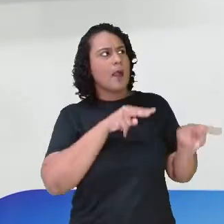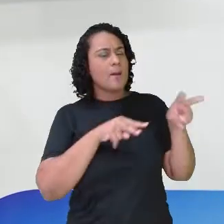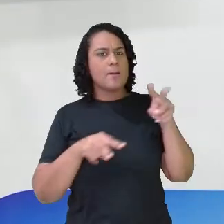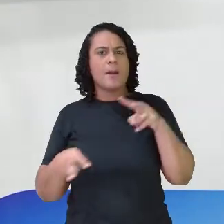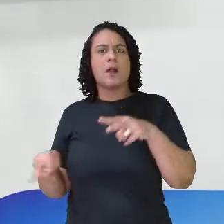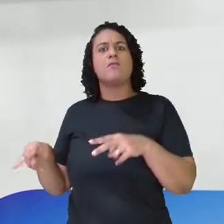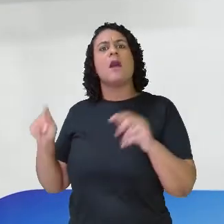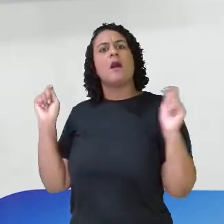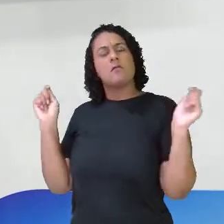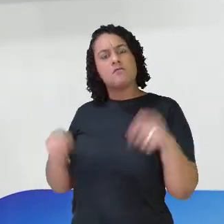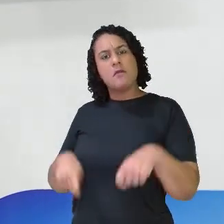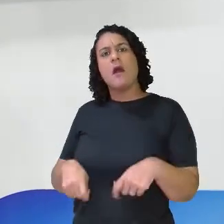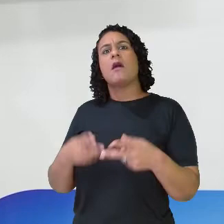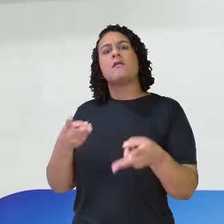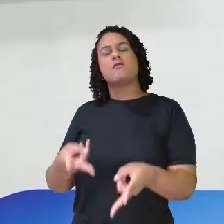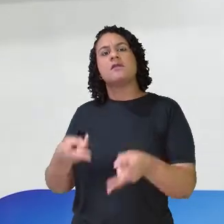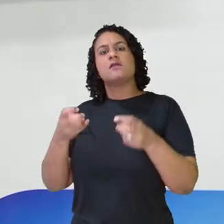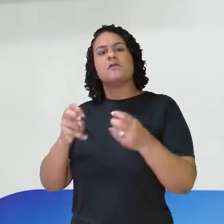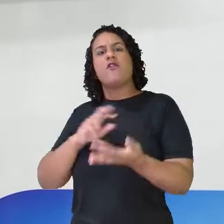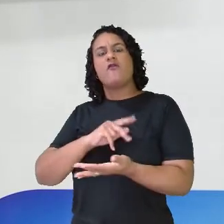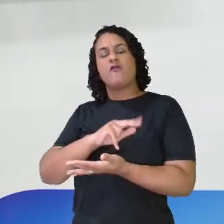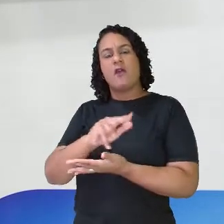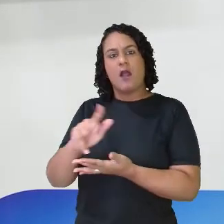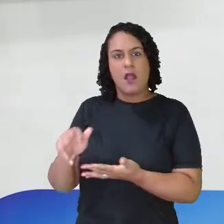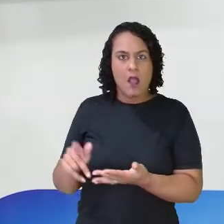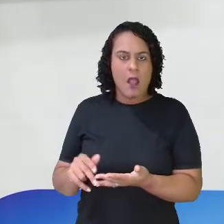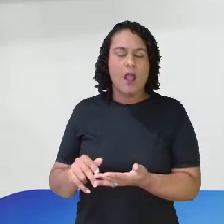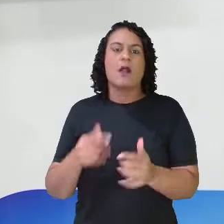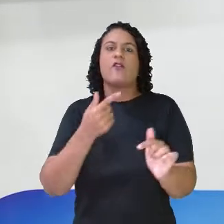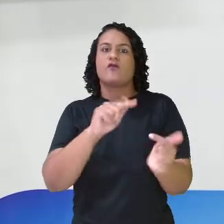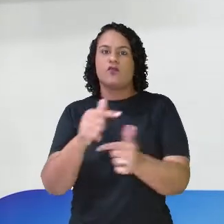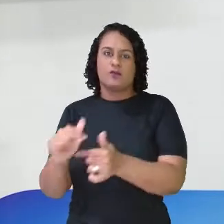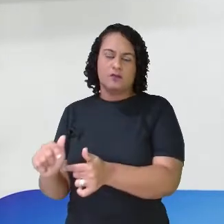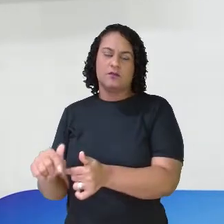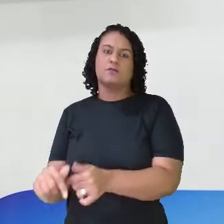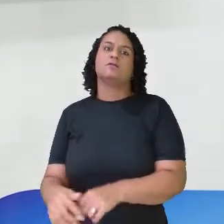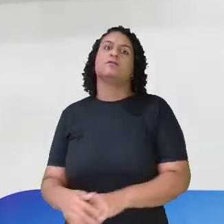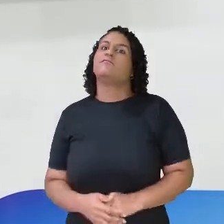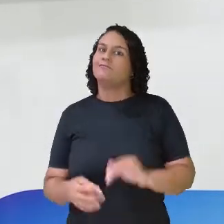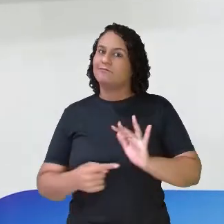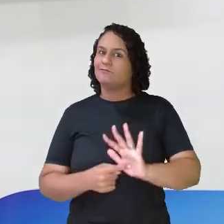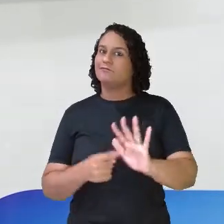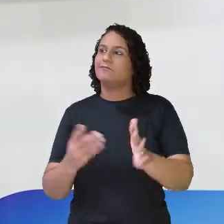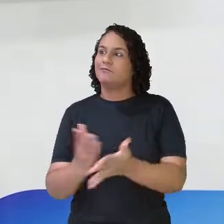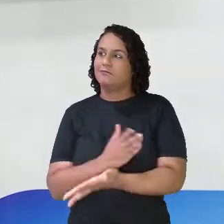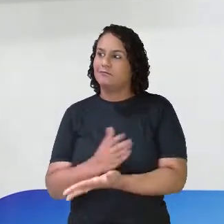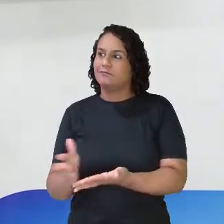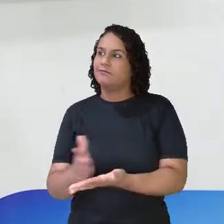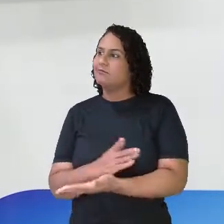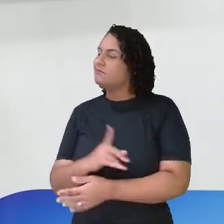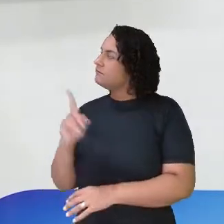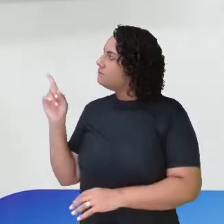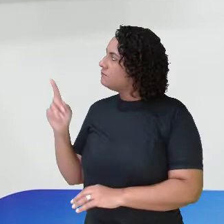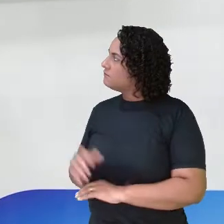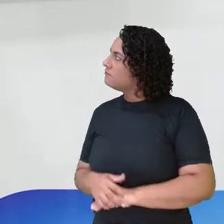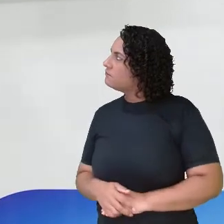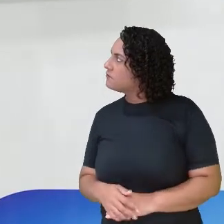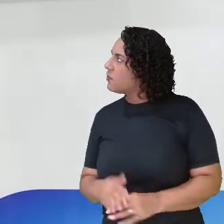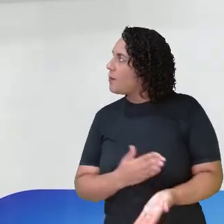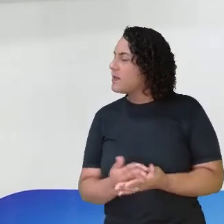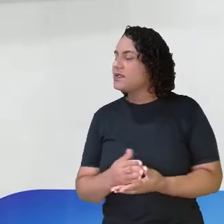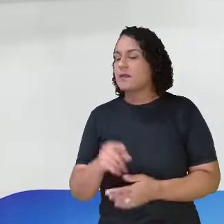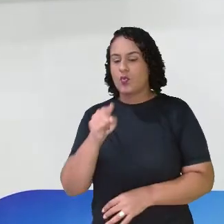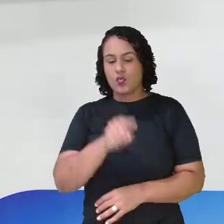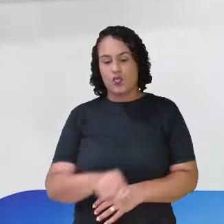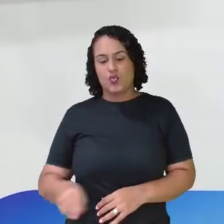conseguimos enxergar vários formatos, várias formas. E eu trouxe alguns, claro. A gente vai começar pelo